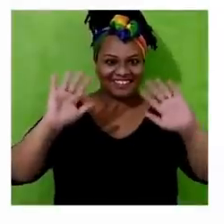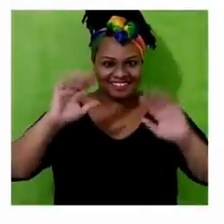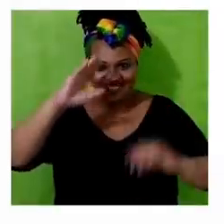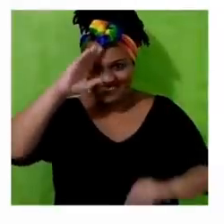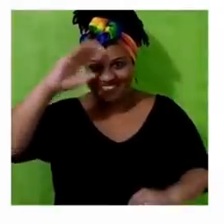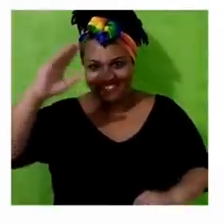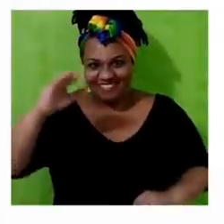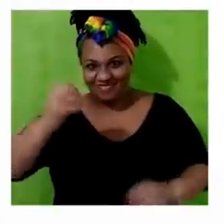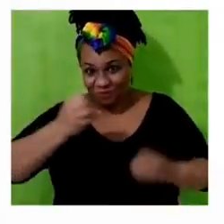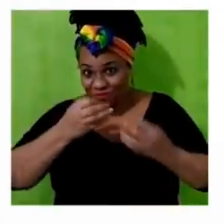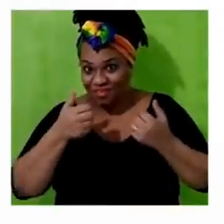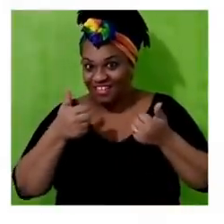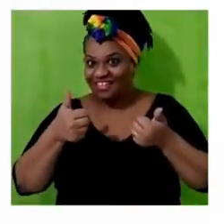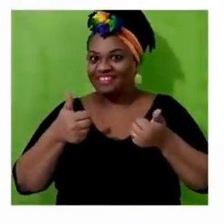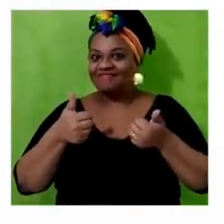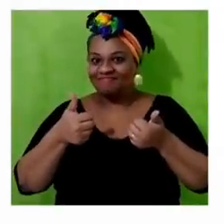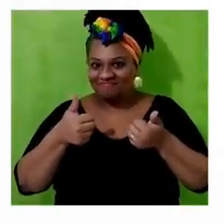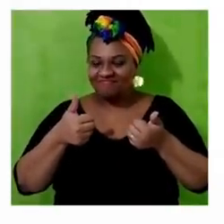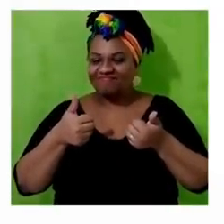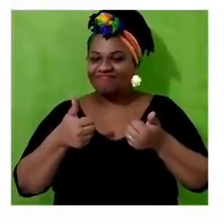E aí, gente, tudo bem?